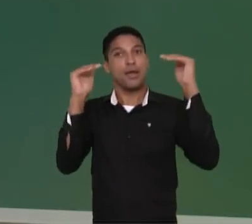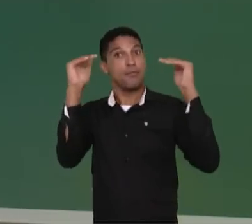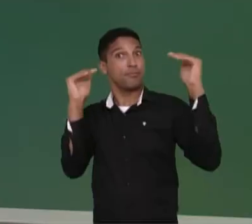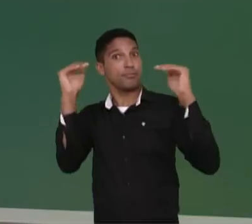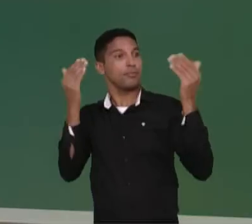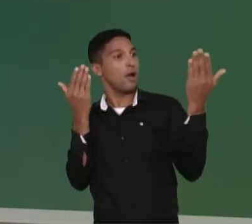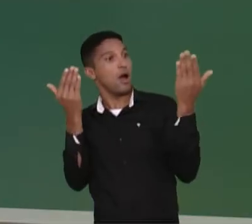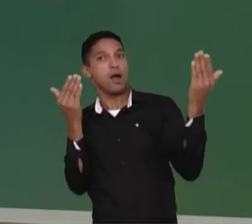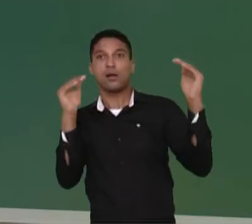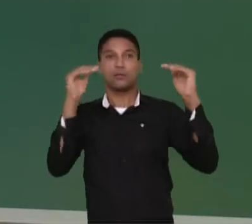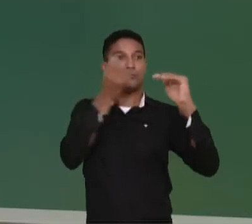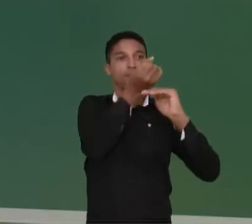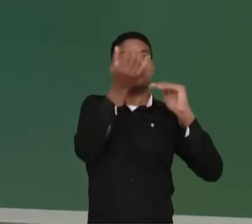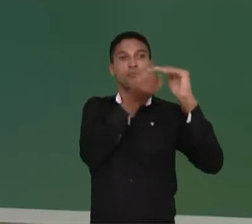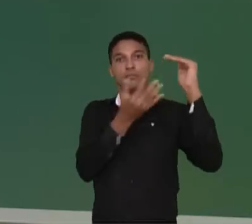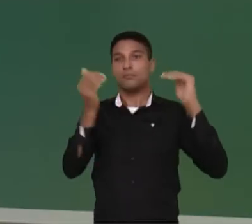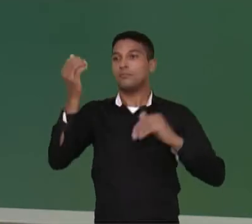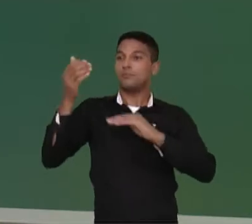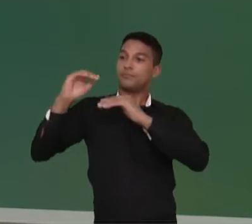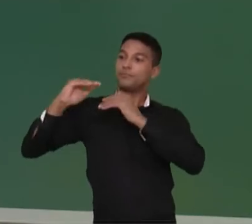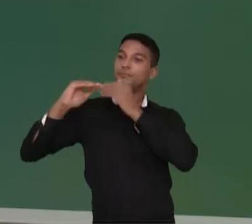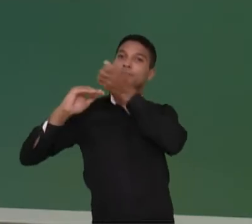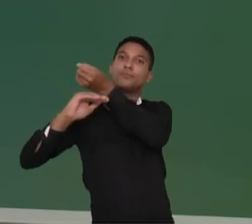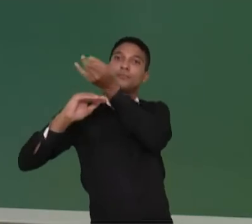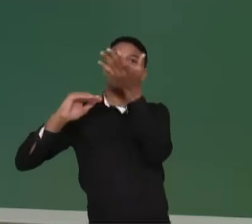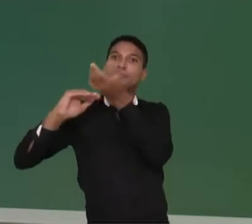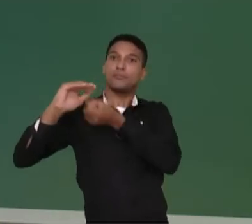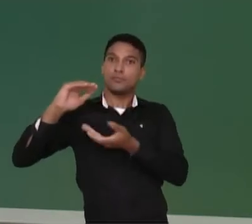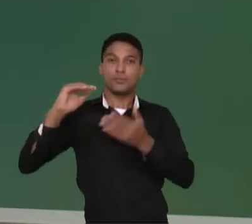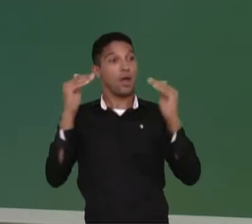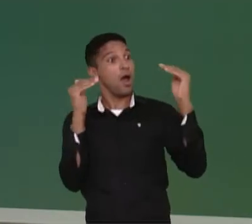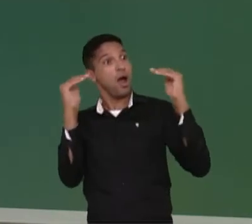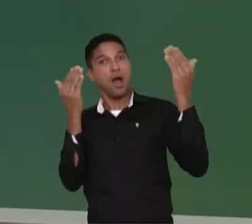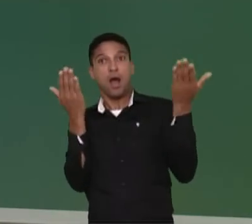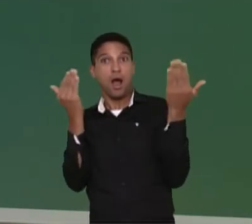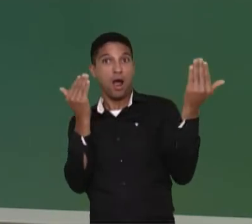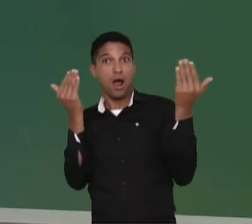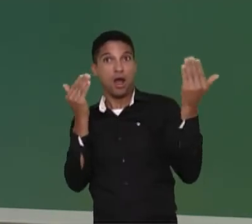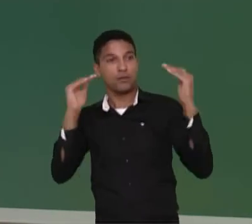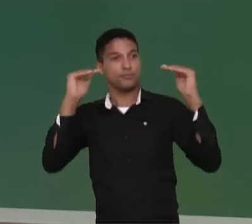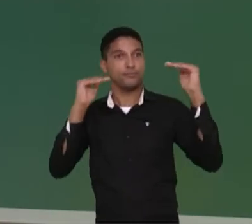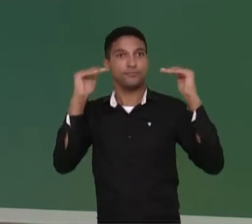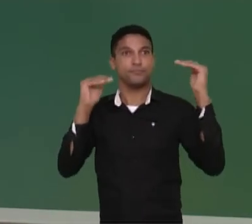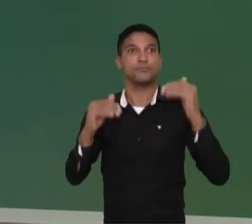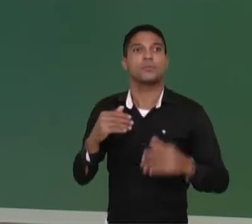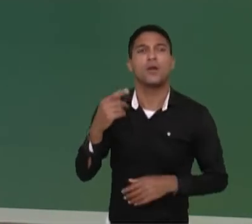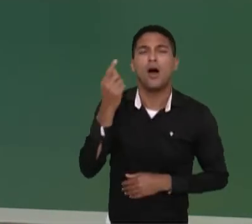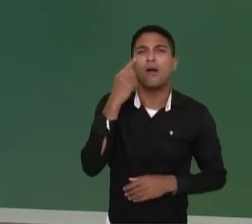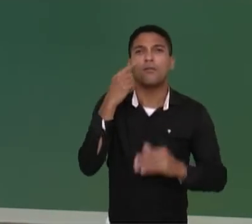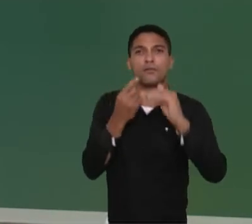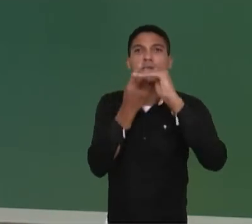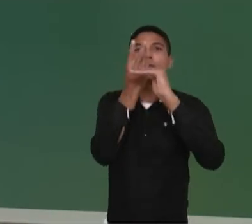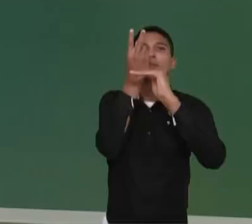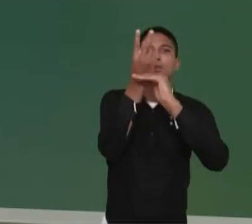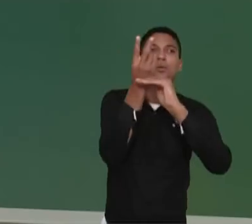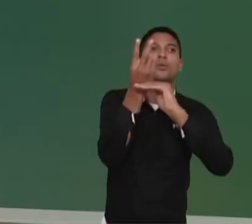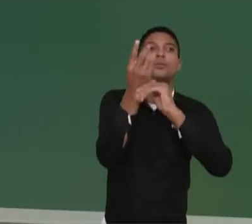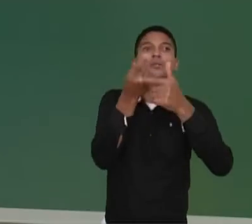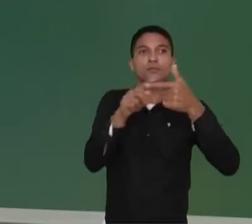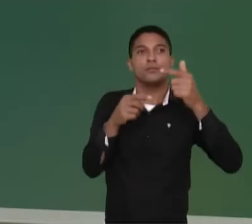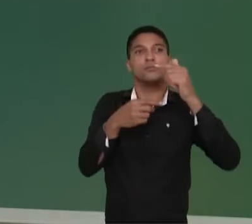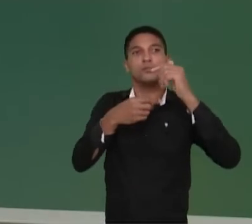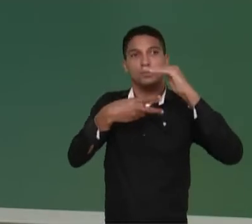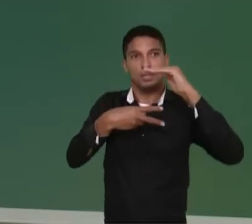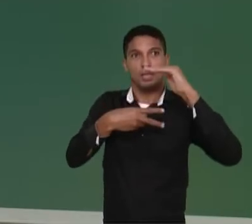2/3 é equivalente a 4/6. Se você pegar a tua calculadora agora aí e dividir 2 por 3, você vai encontrar